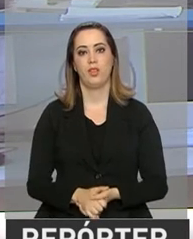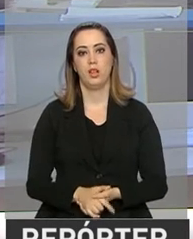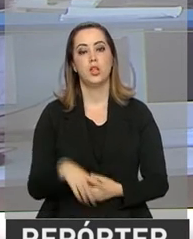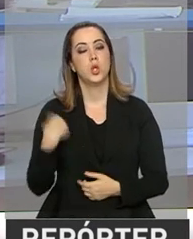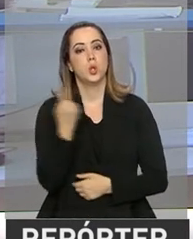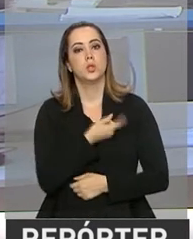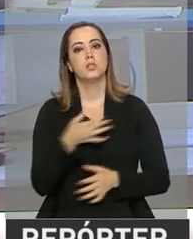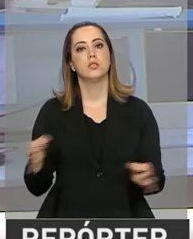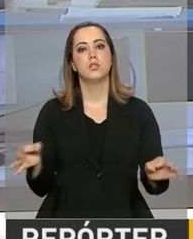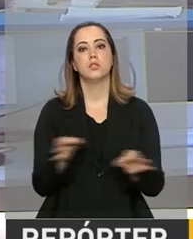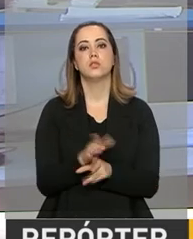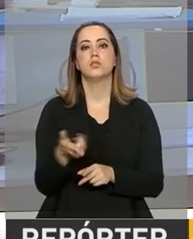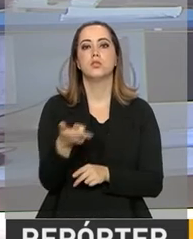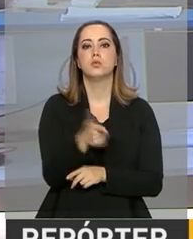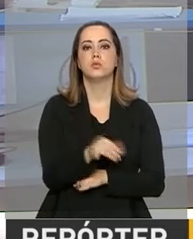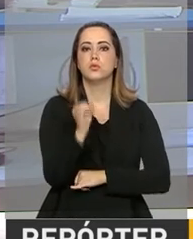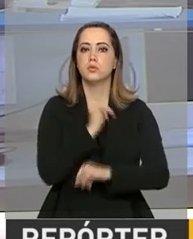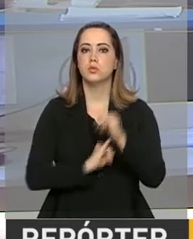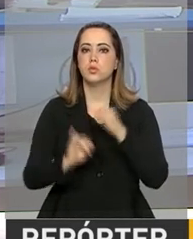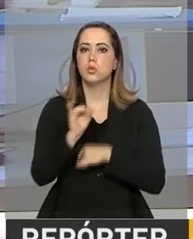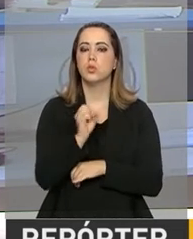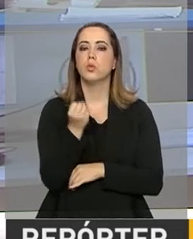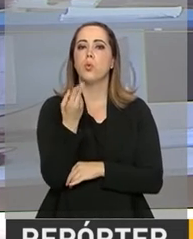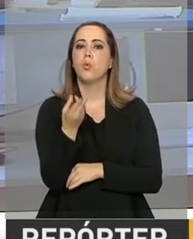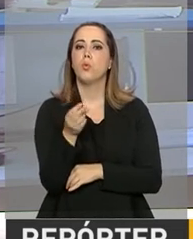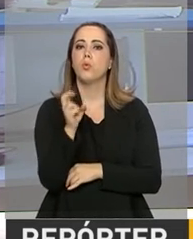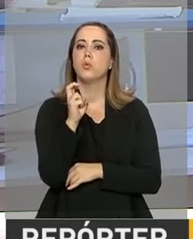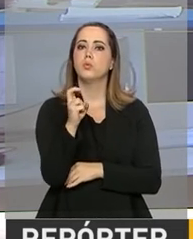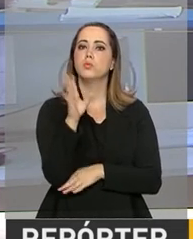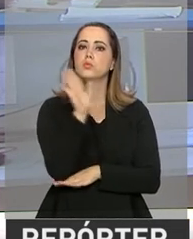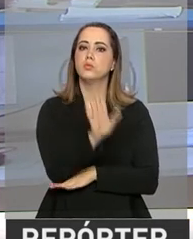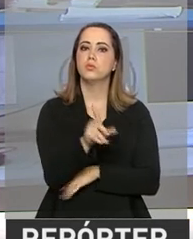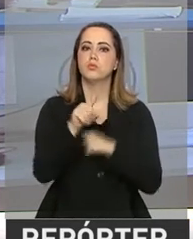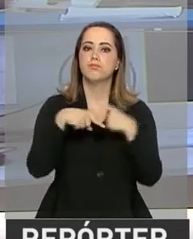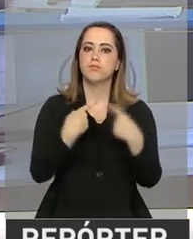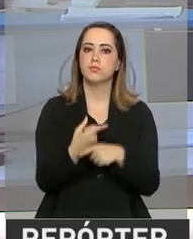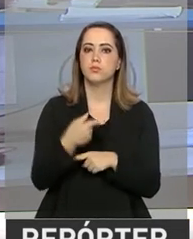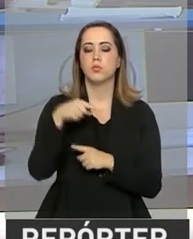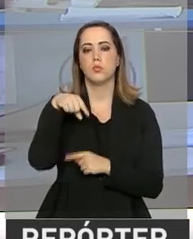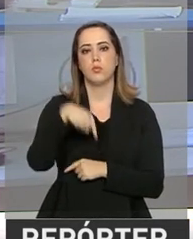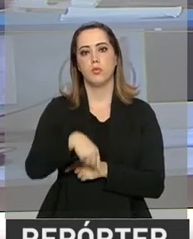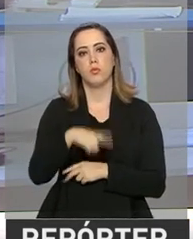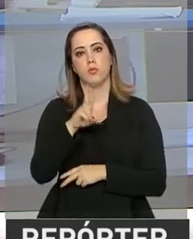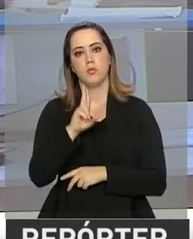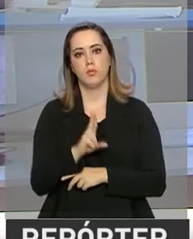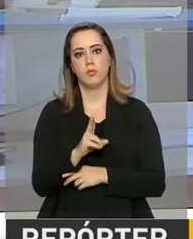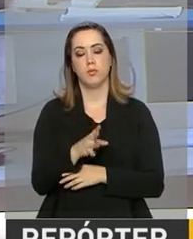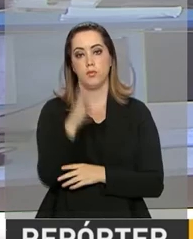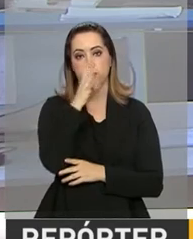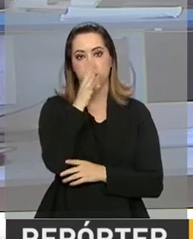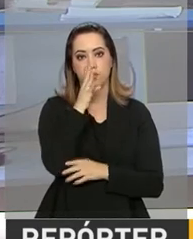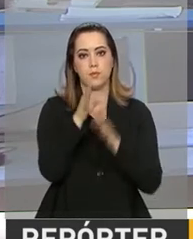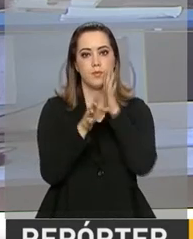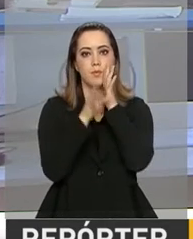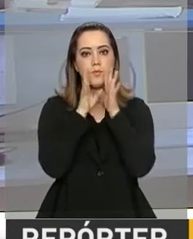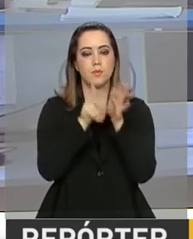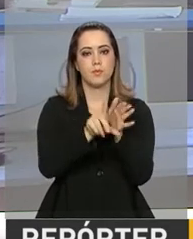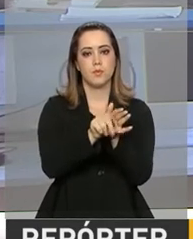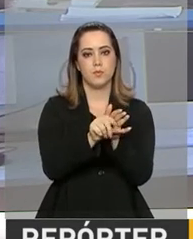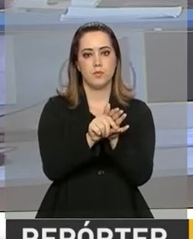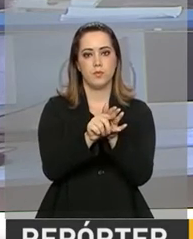voltamos a qualquer momento com outras informações ou às cinco da tarde na próxima edição do repórter nbr acompanhe também as novidades